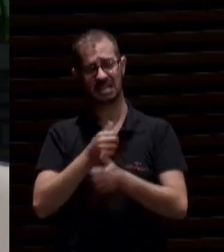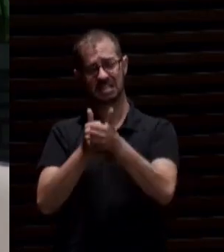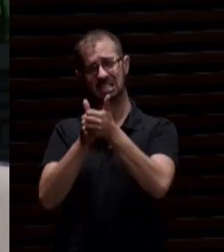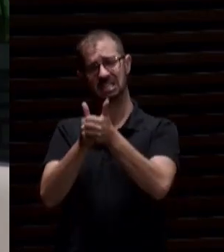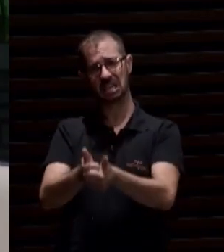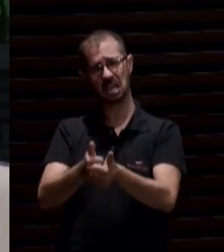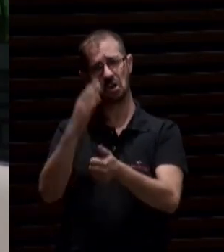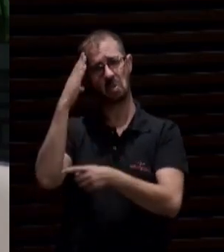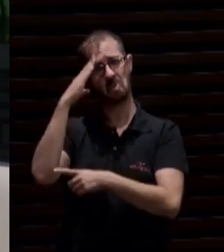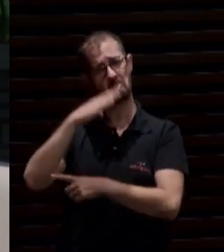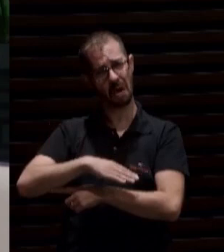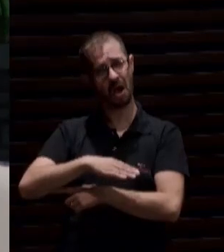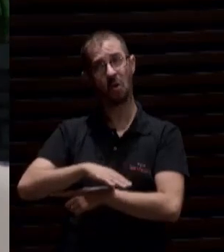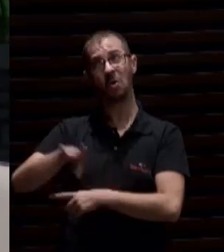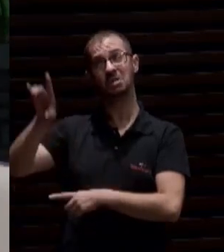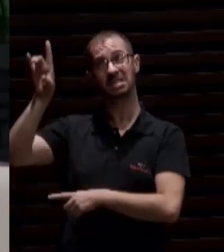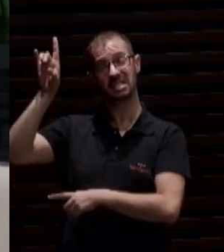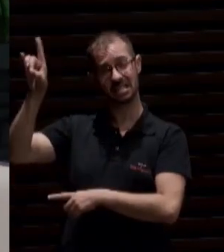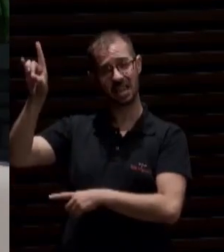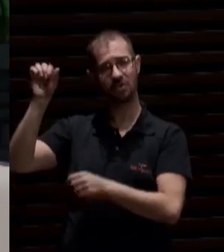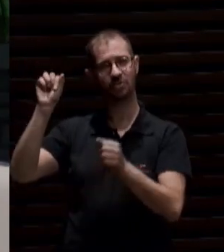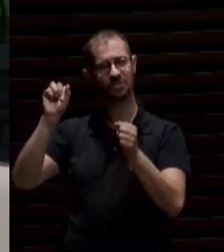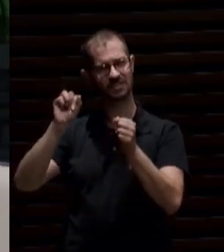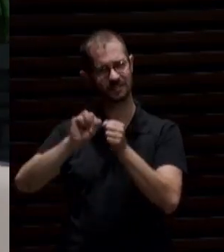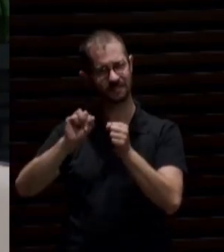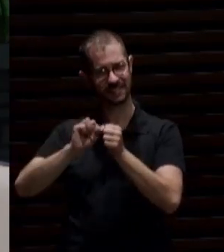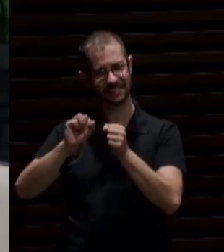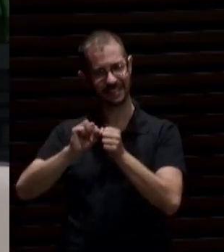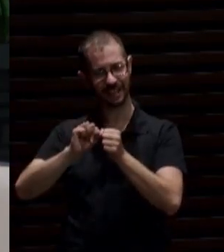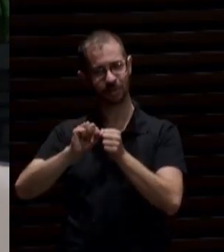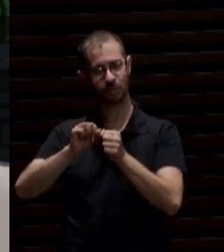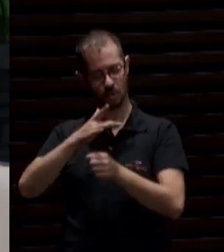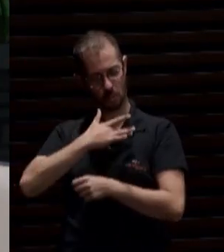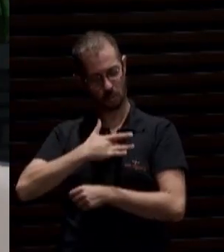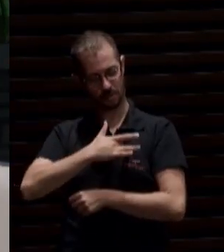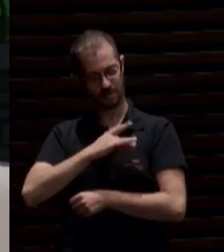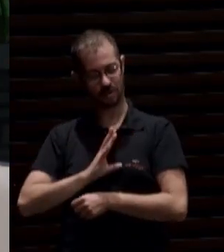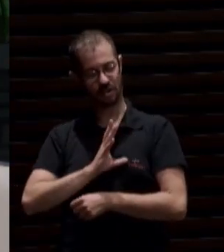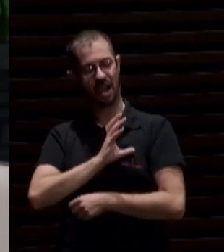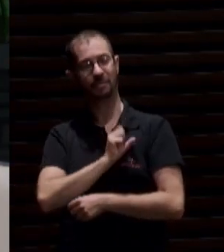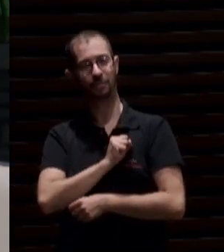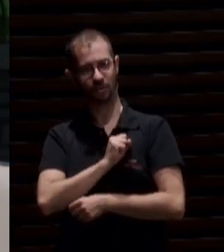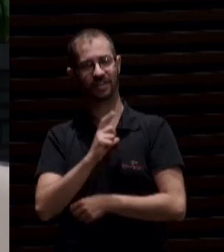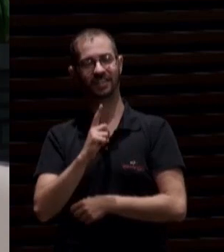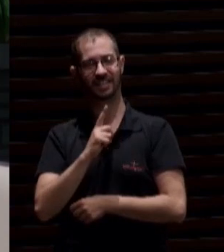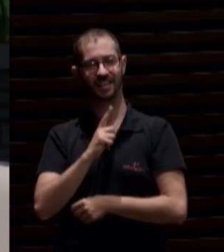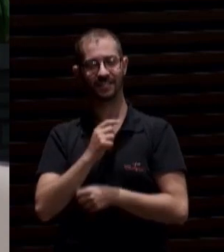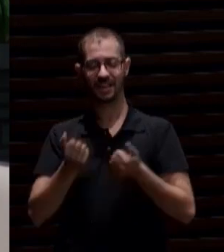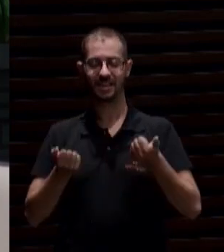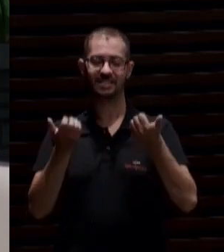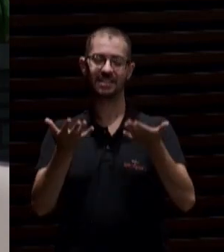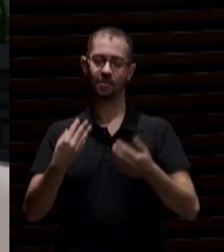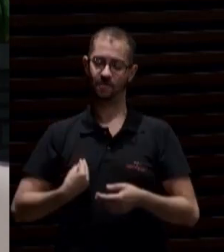potestade do ar, Deus, porém, sendo rico em misericórdia e com grande amor que nos amou, deu-nos vida